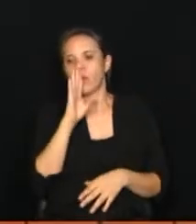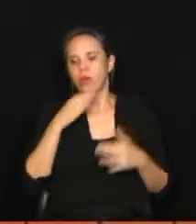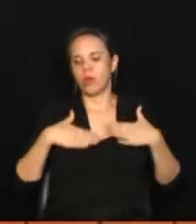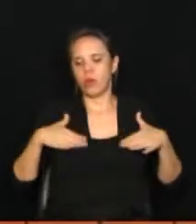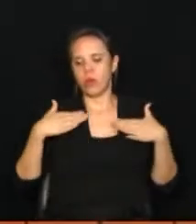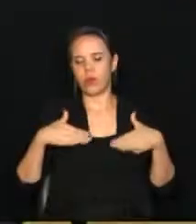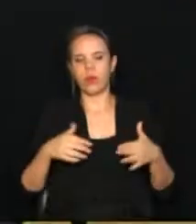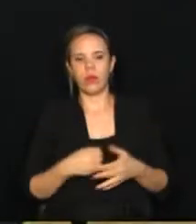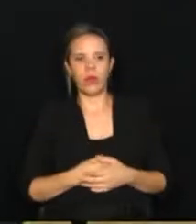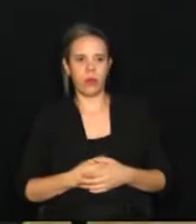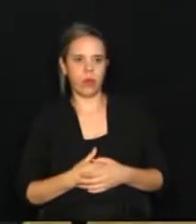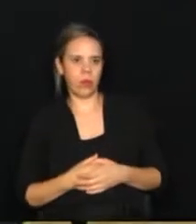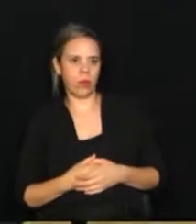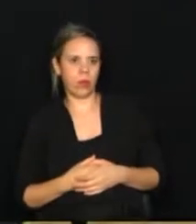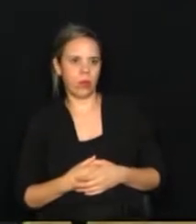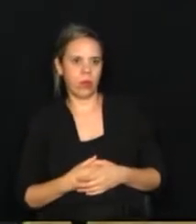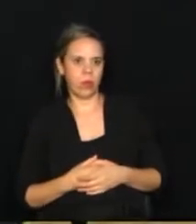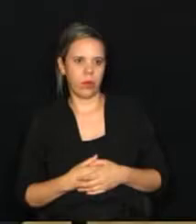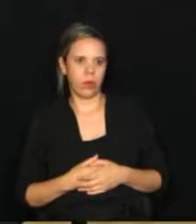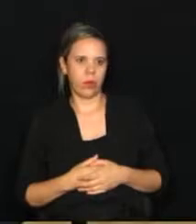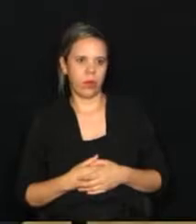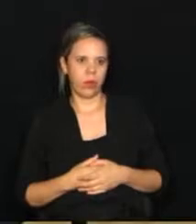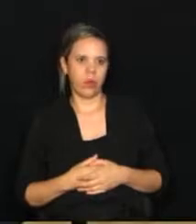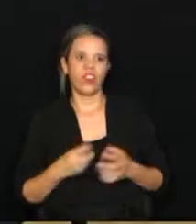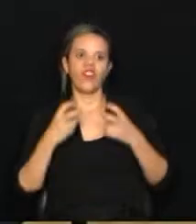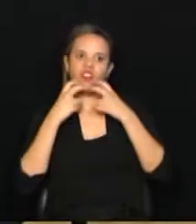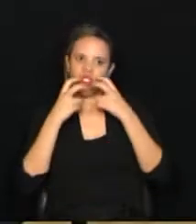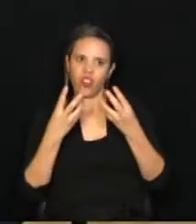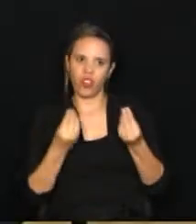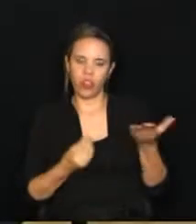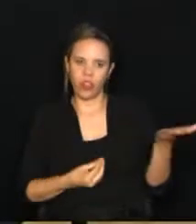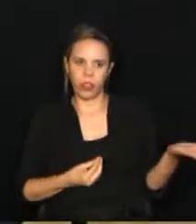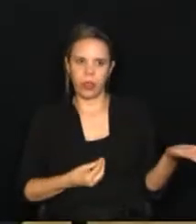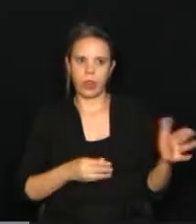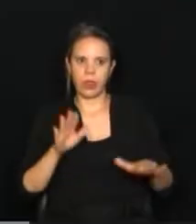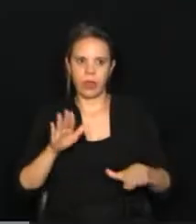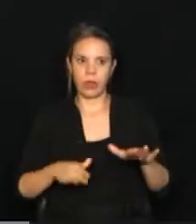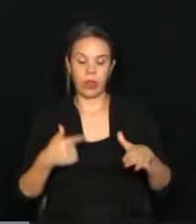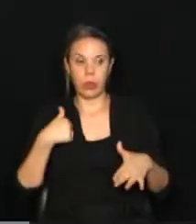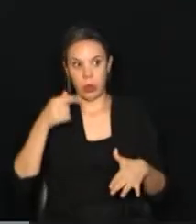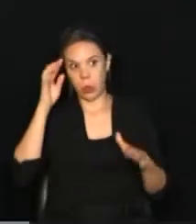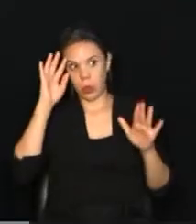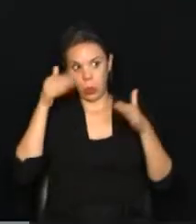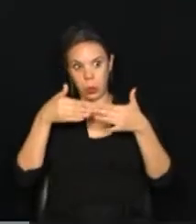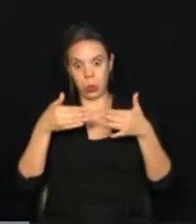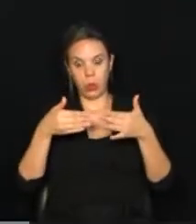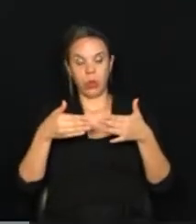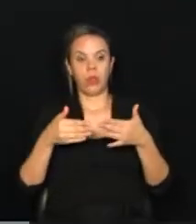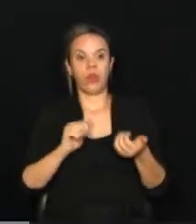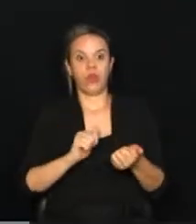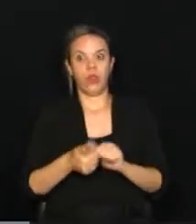tranquilo? Não, ele grita bastante, mas às vezes eu tô tão concentrada no jogo que eu nem